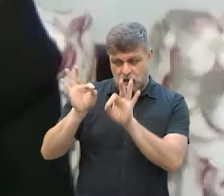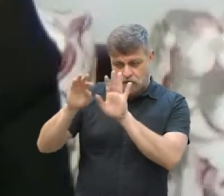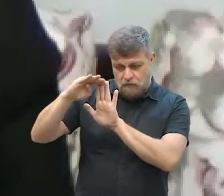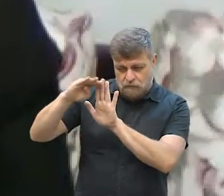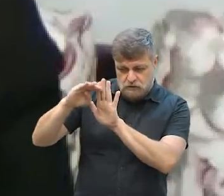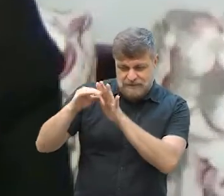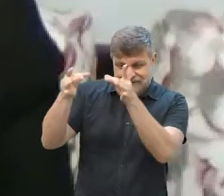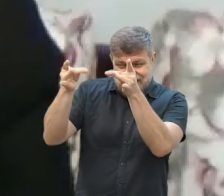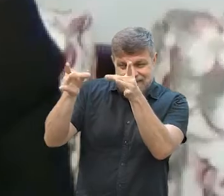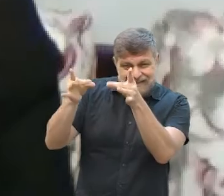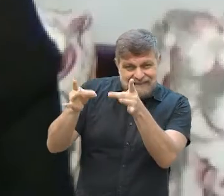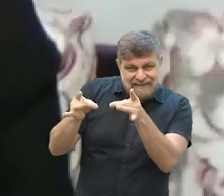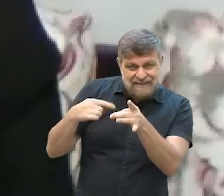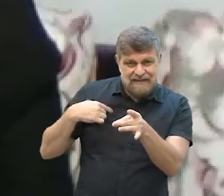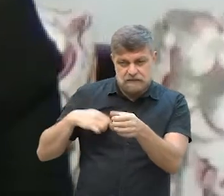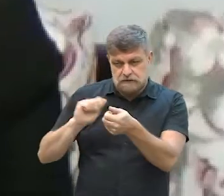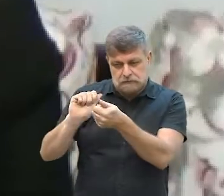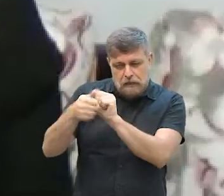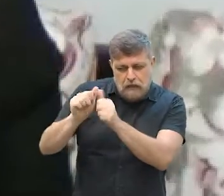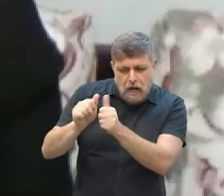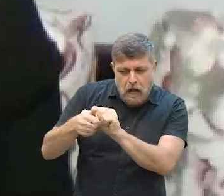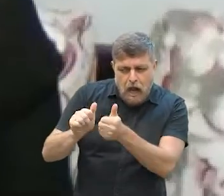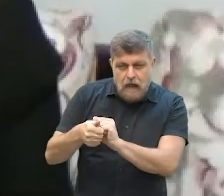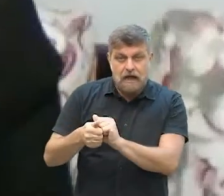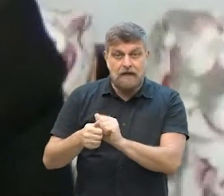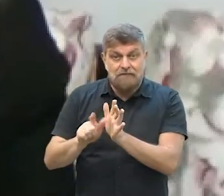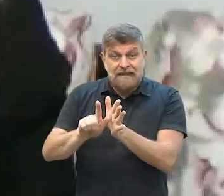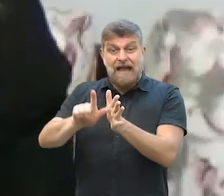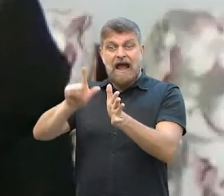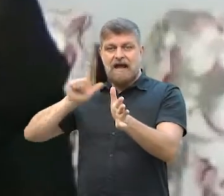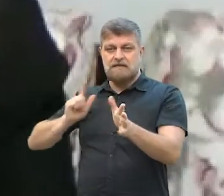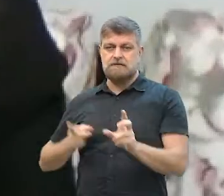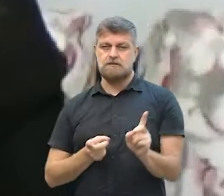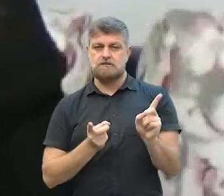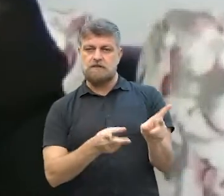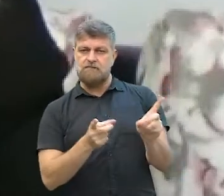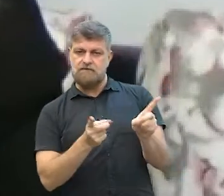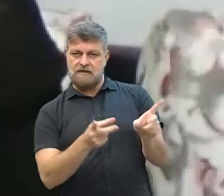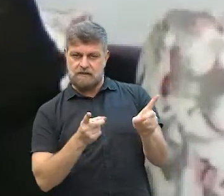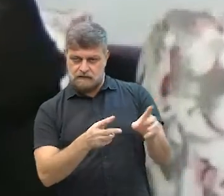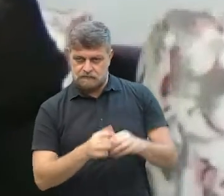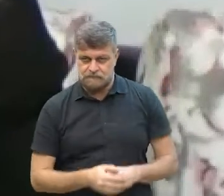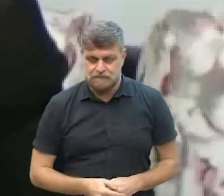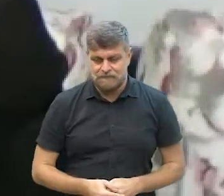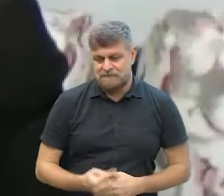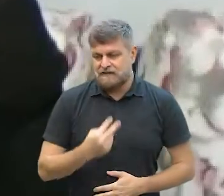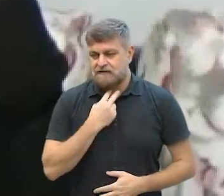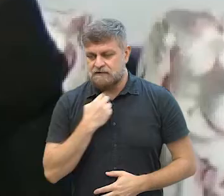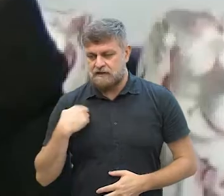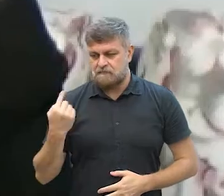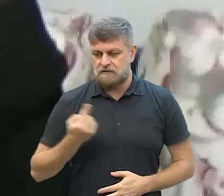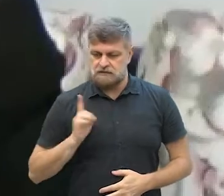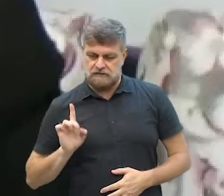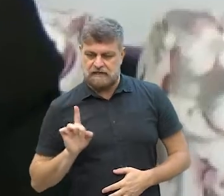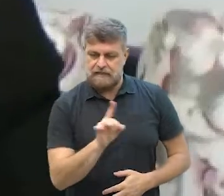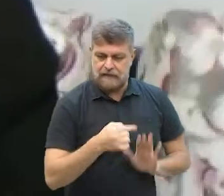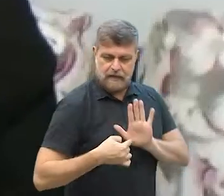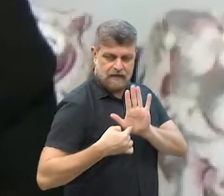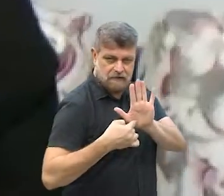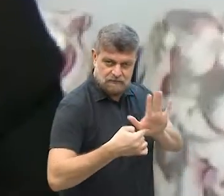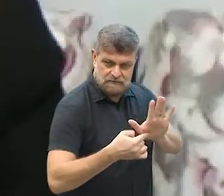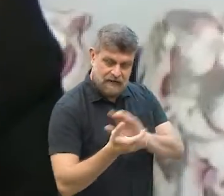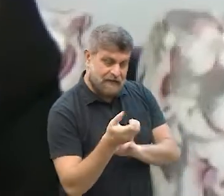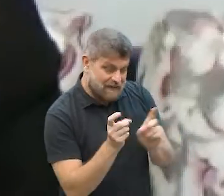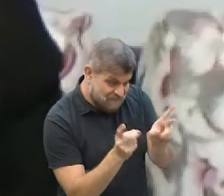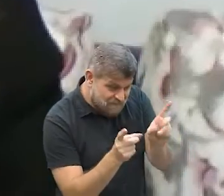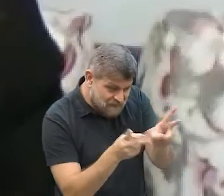projeto que a gente precisa resolver antes de comercializar esse produto. Então, não faz muito sentido a gente apresentar